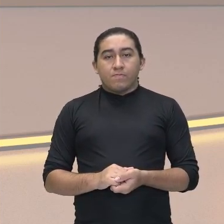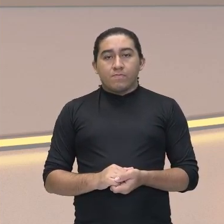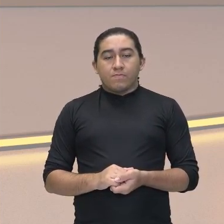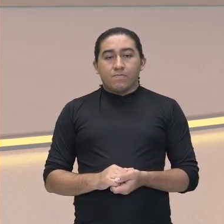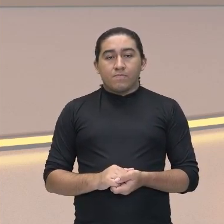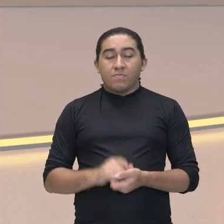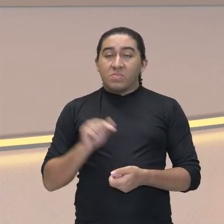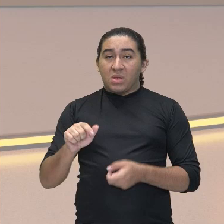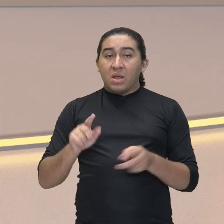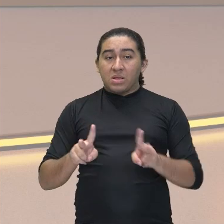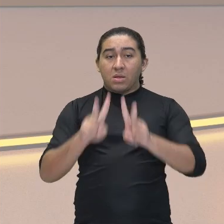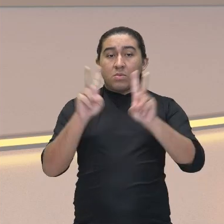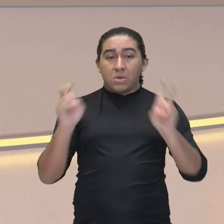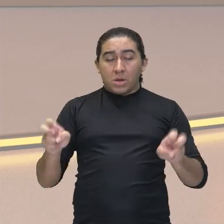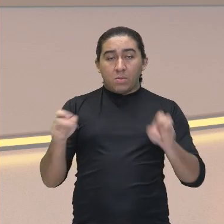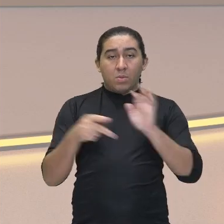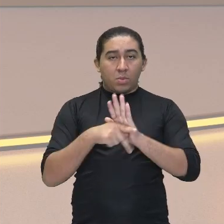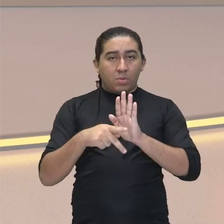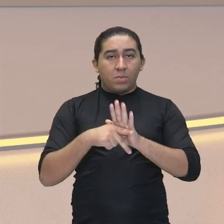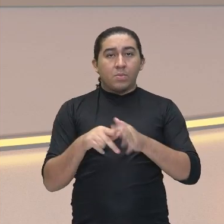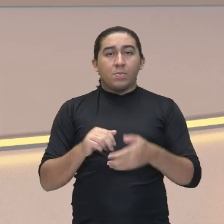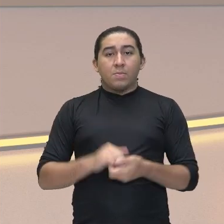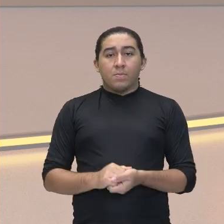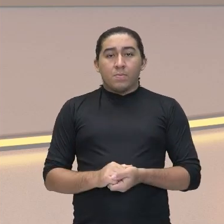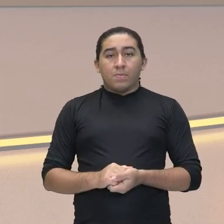virtude, tá bom? Sobre a felicidade e sobre a ética.